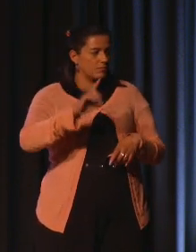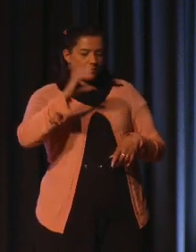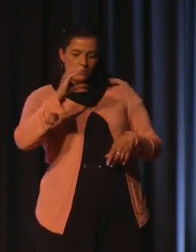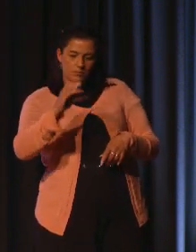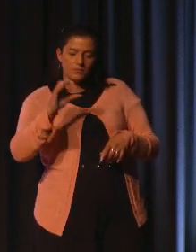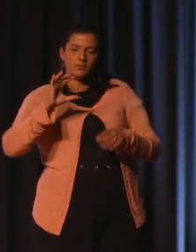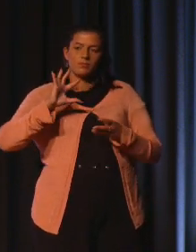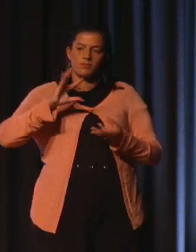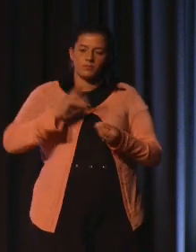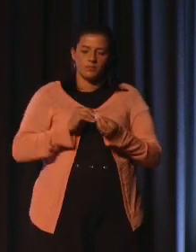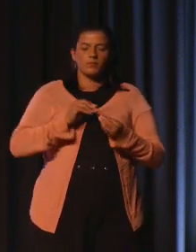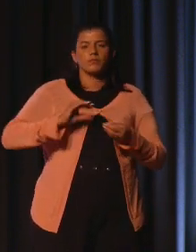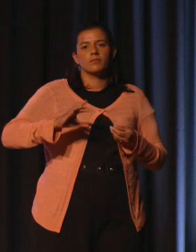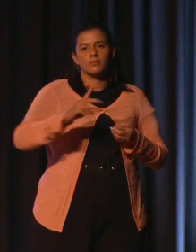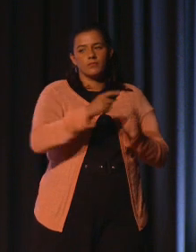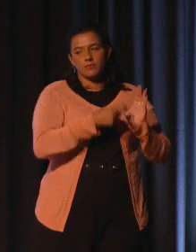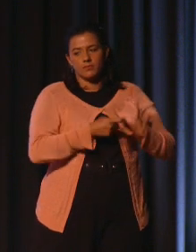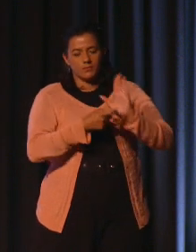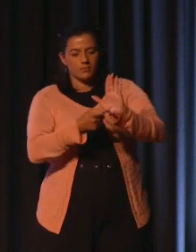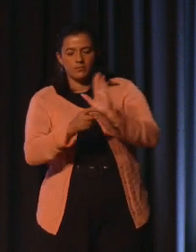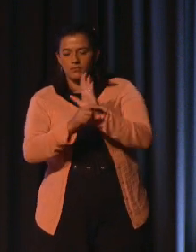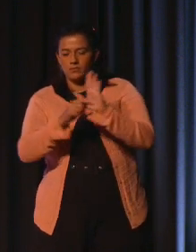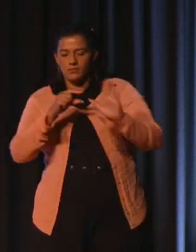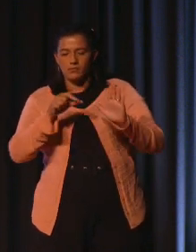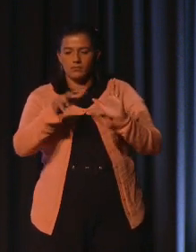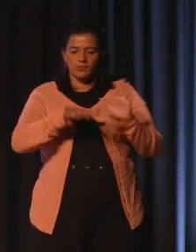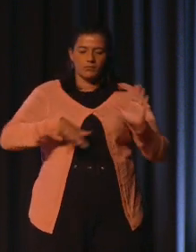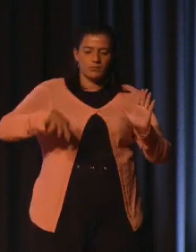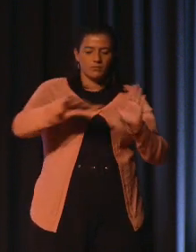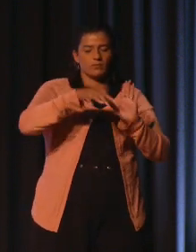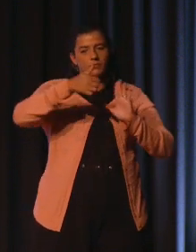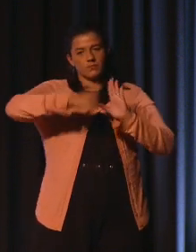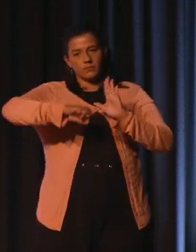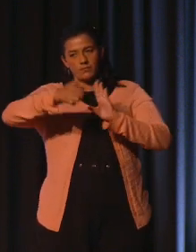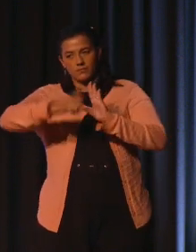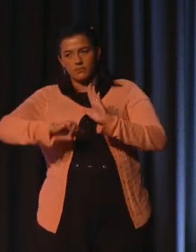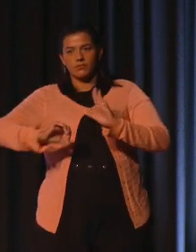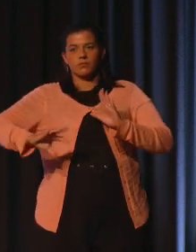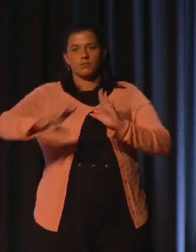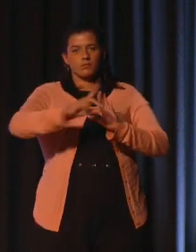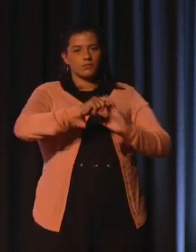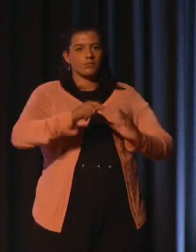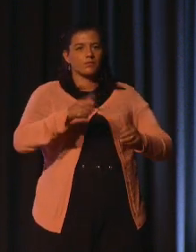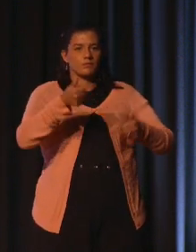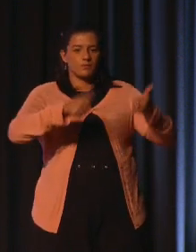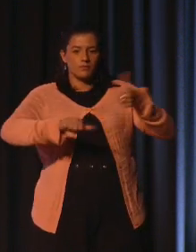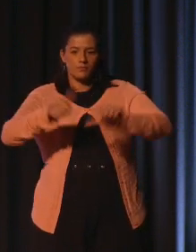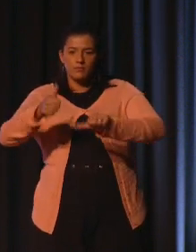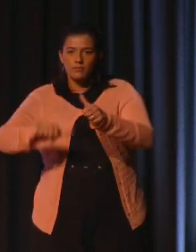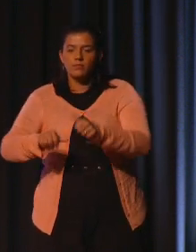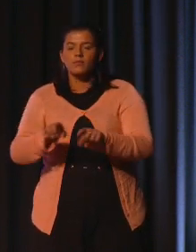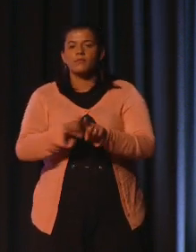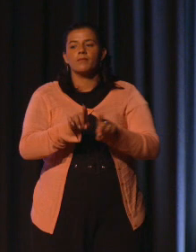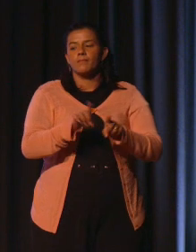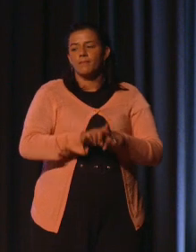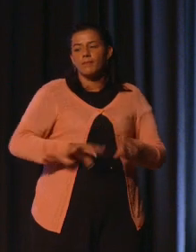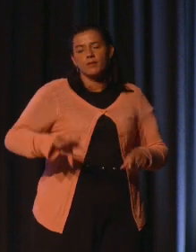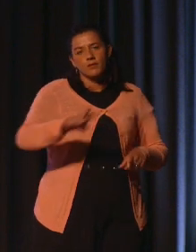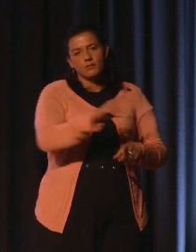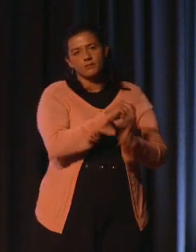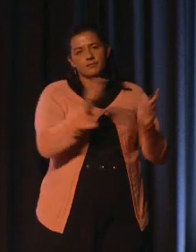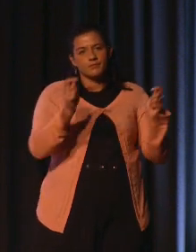traz todas as atribuições do farmacêutico, tanto lá na área das análises clínicas, na parte laboratorial, quanto nas